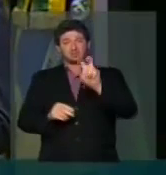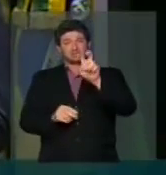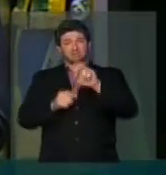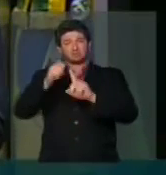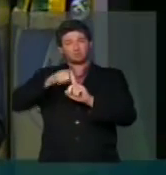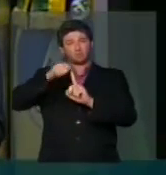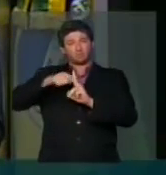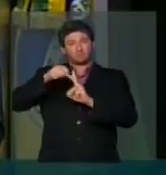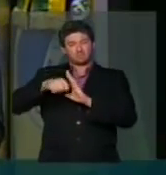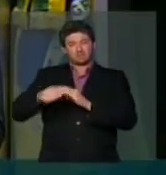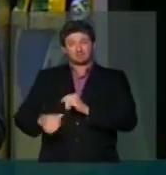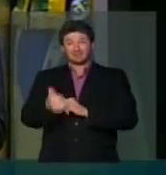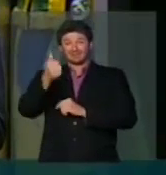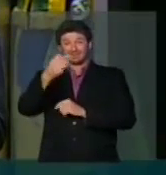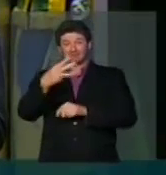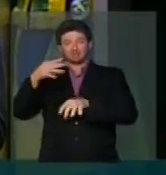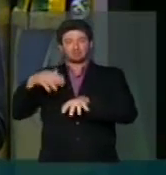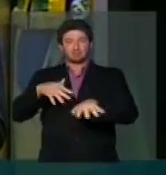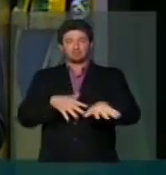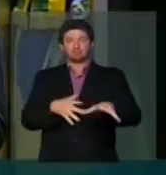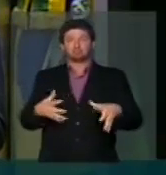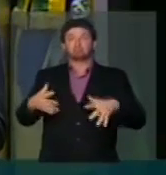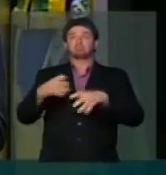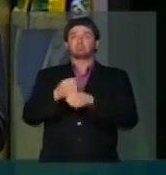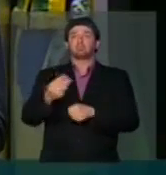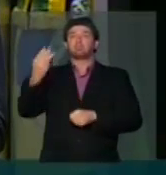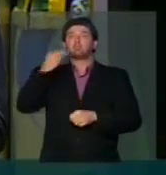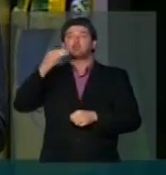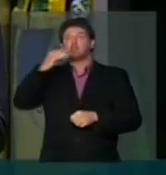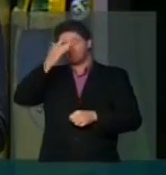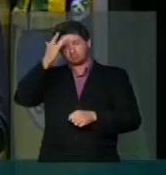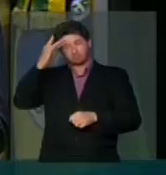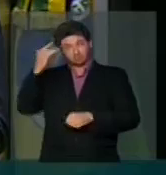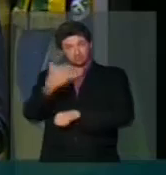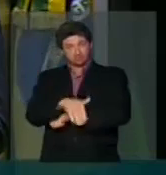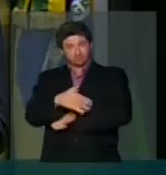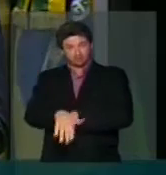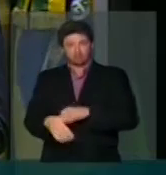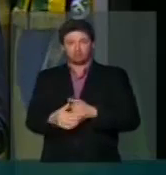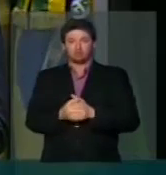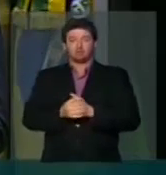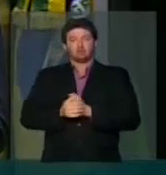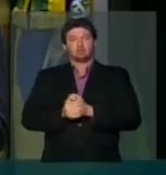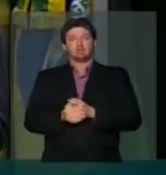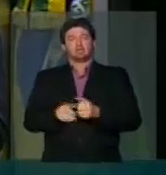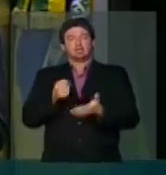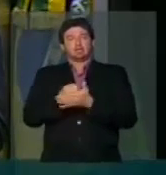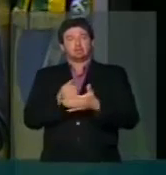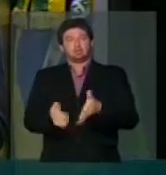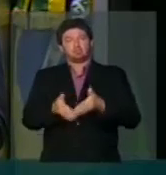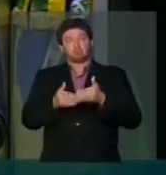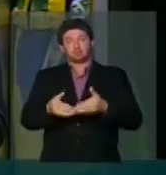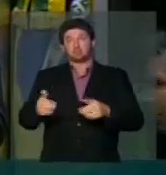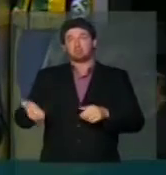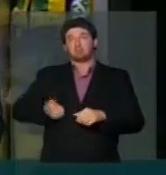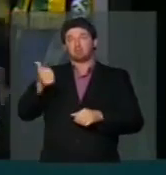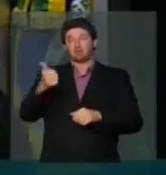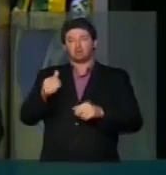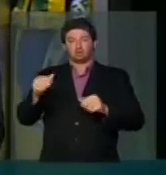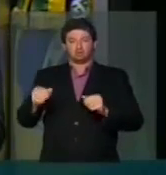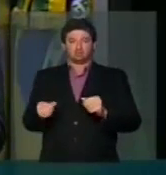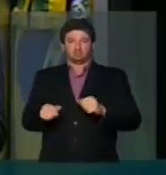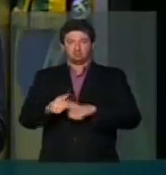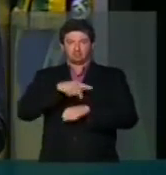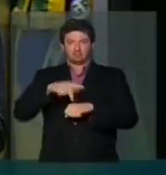meses, 3 manifestações que somaram milhões e milhões de pessoas nas ruas exigindo um país melhor. No protesto do último domingo, dia